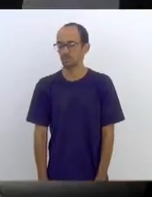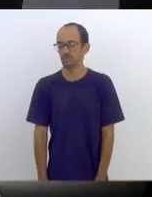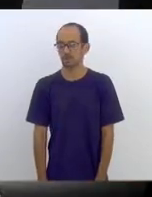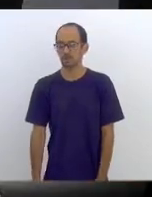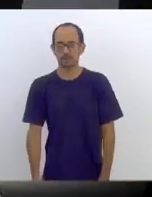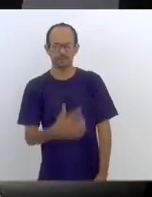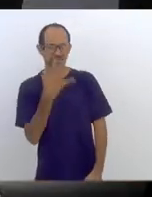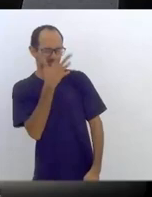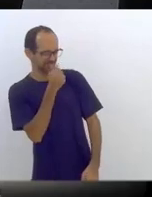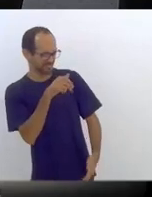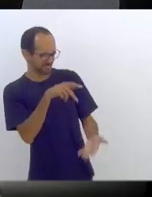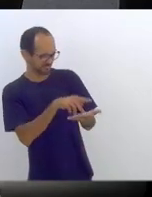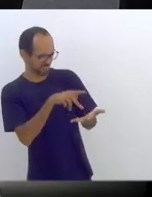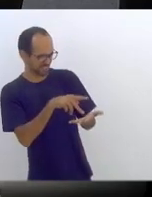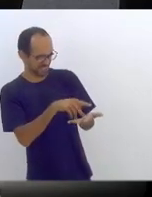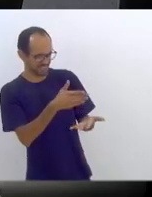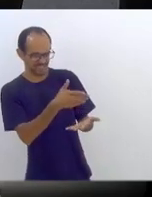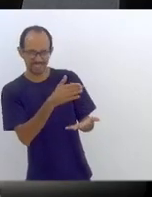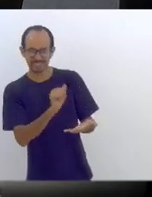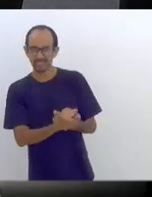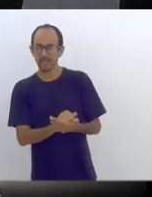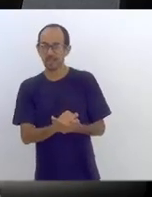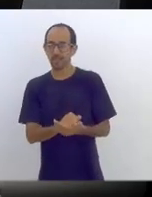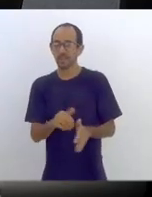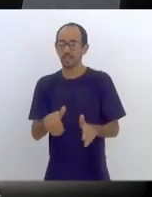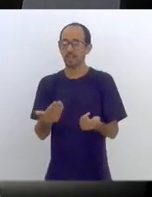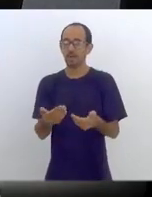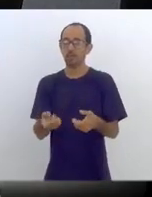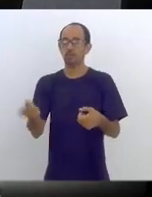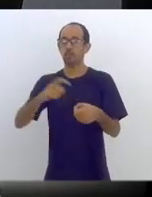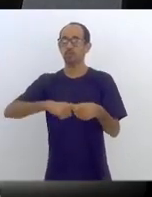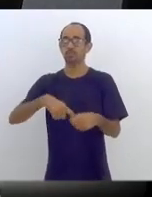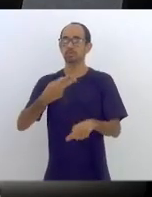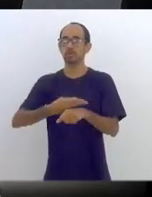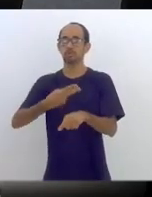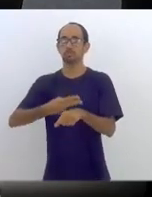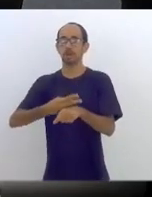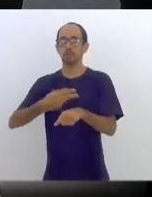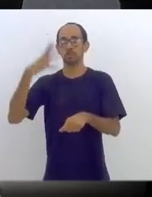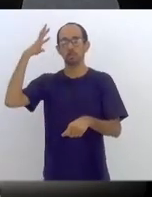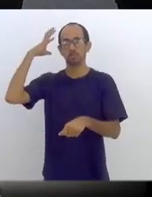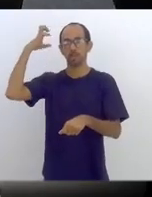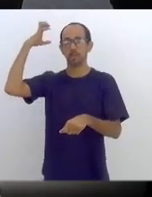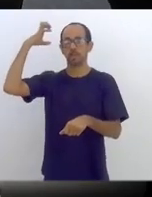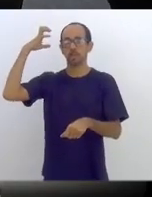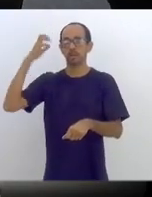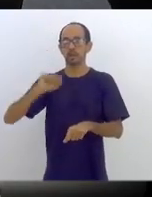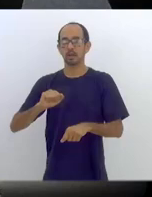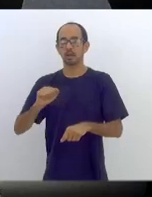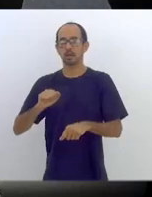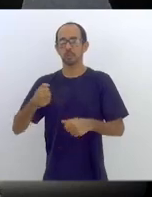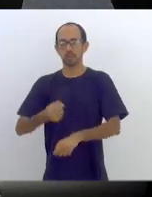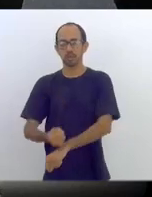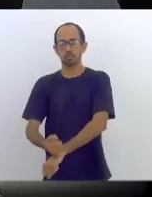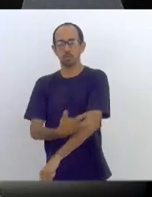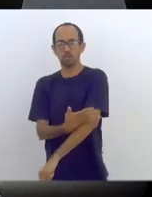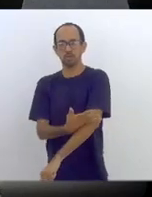Lindo, né? Bom, voltamos ao prêmio Marielle Franco. Muita emoção essa